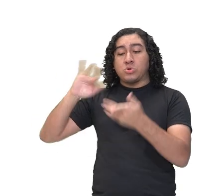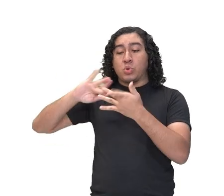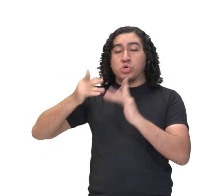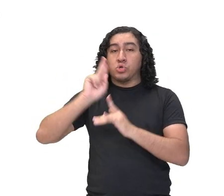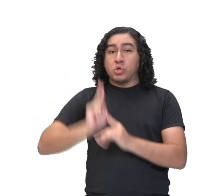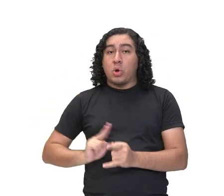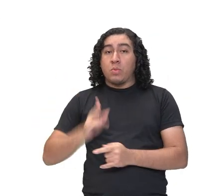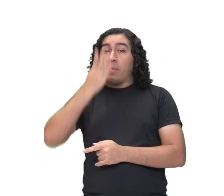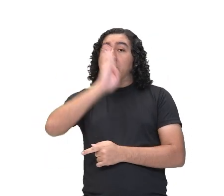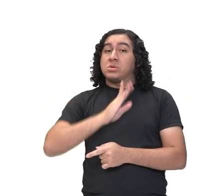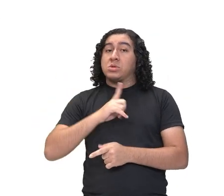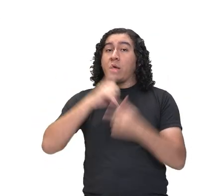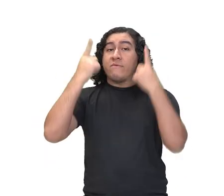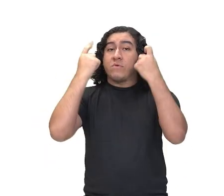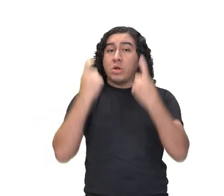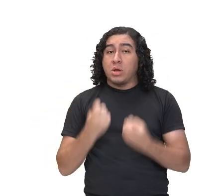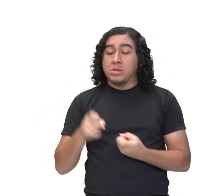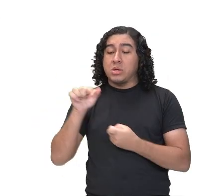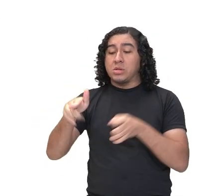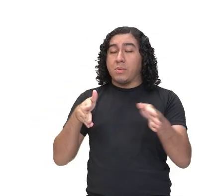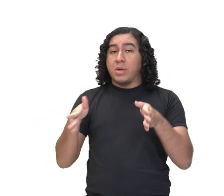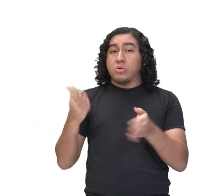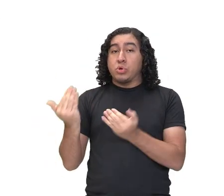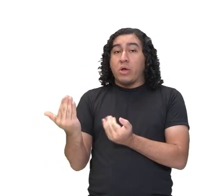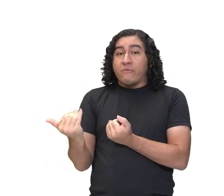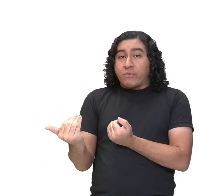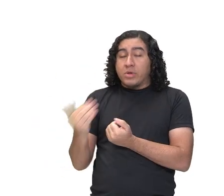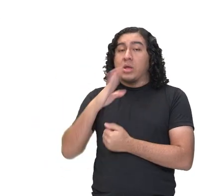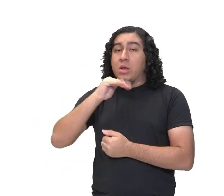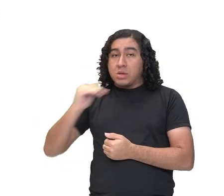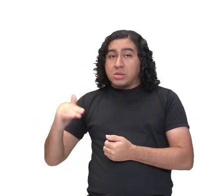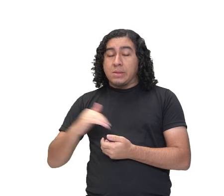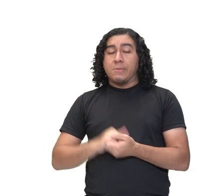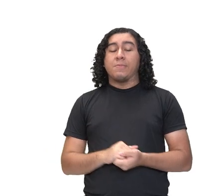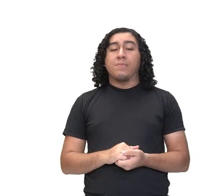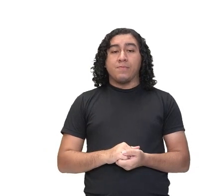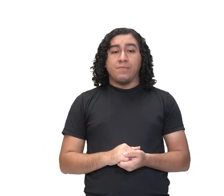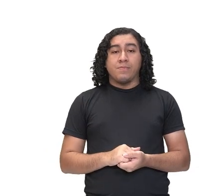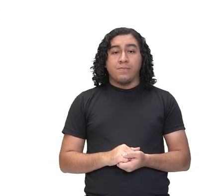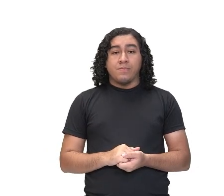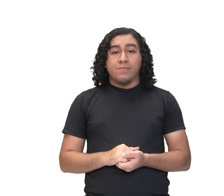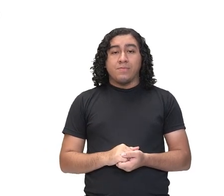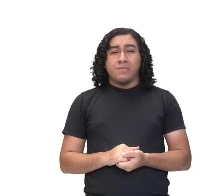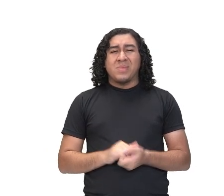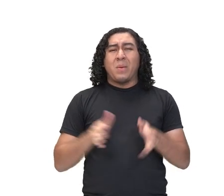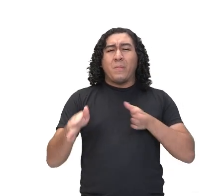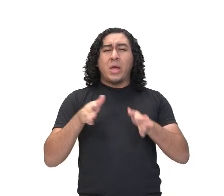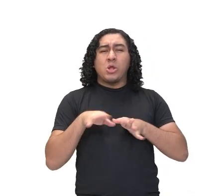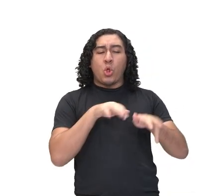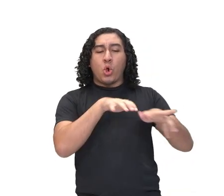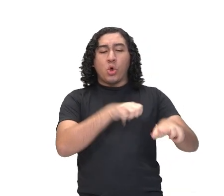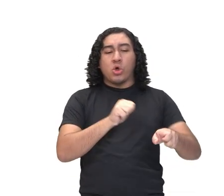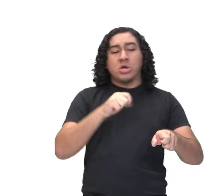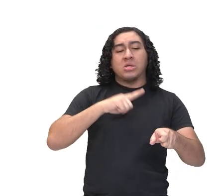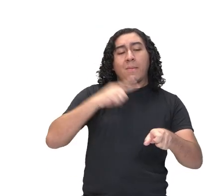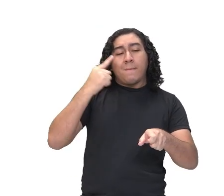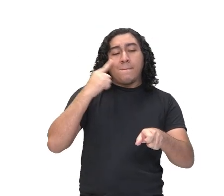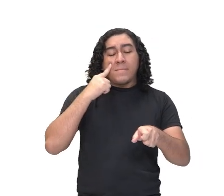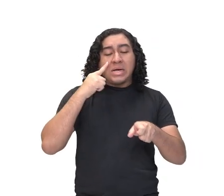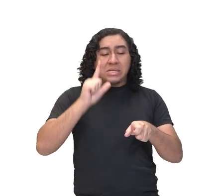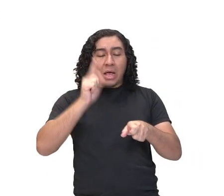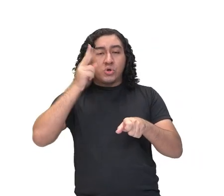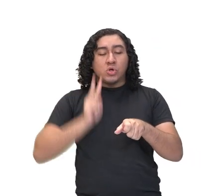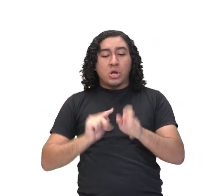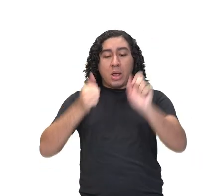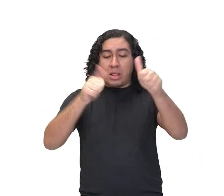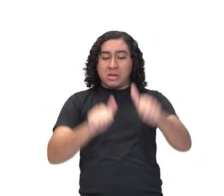de violências à infância. Desde os tempos de colônia, um recorte social foi feito, tolerando que